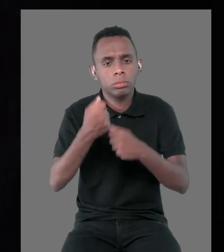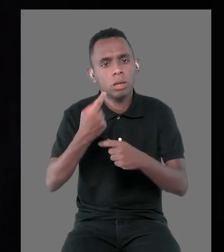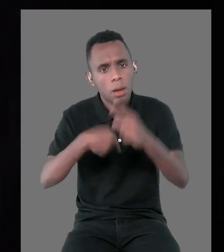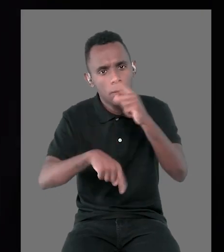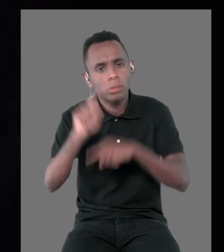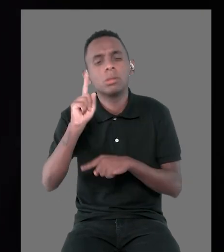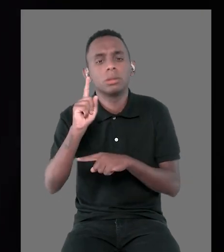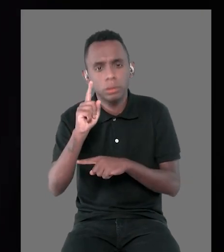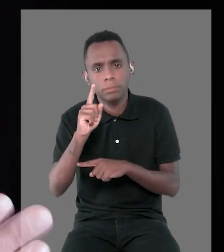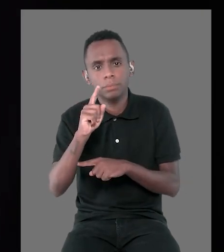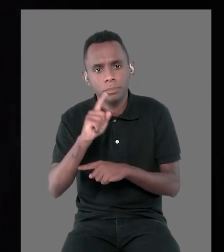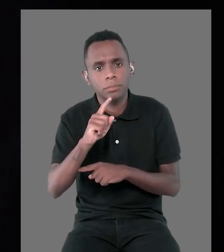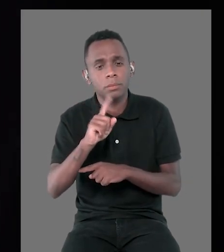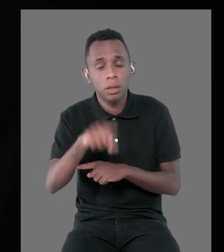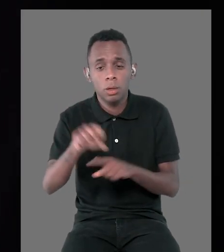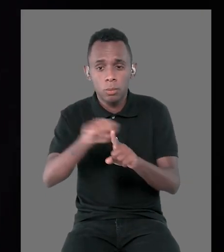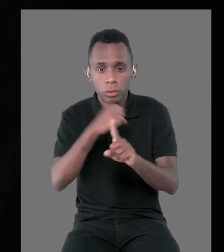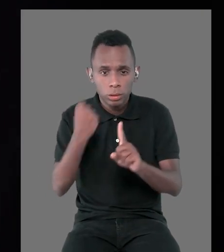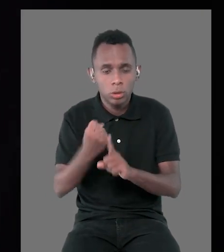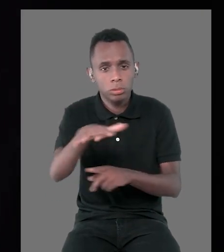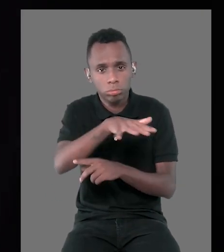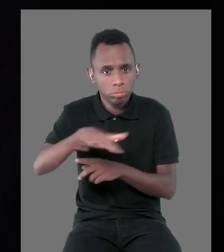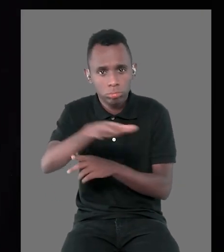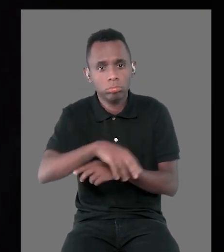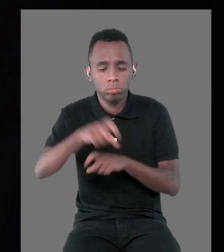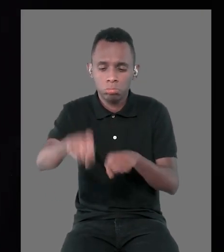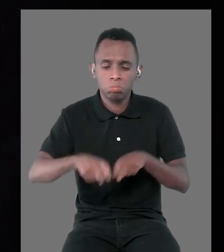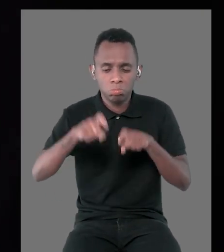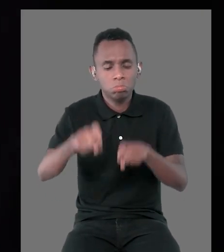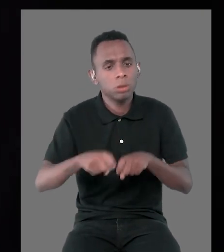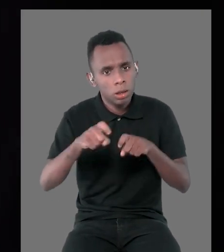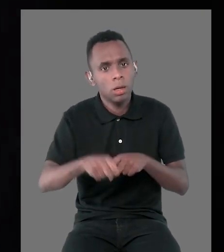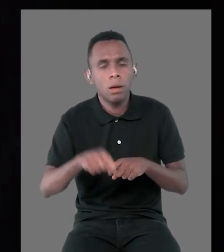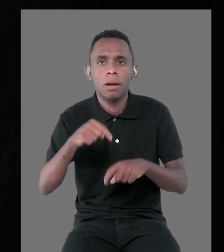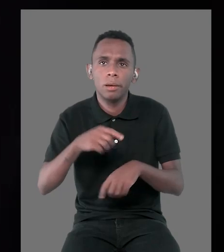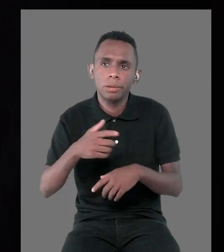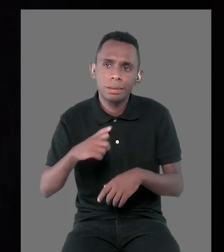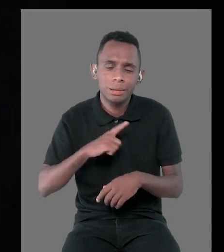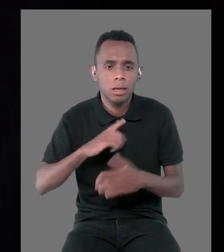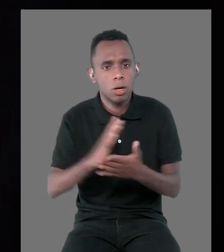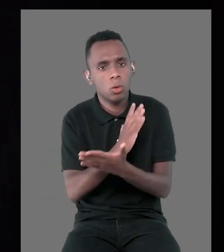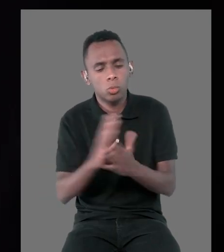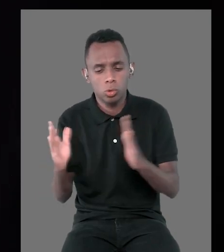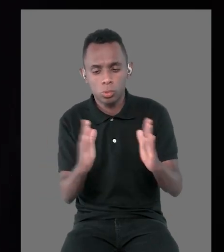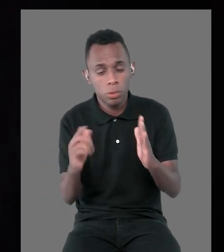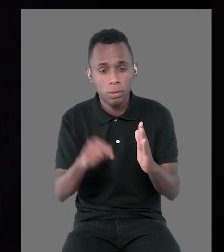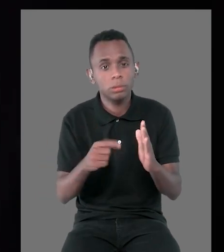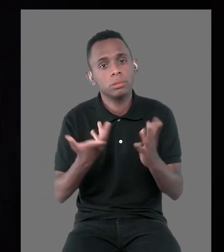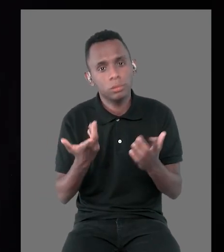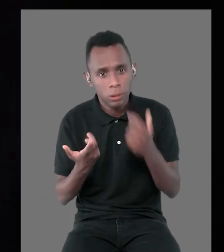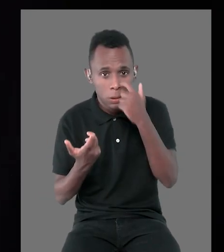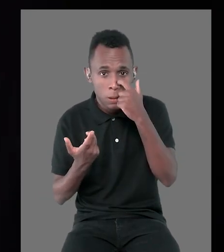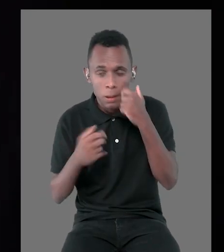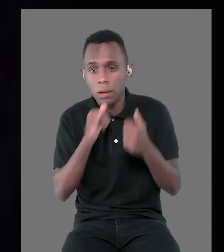transformação de uma sociedade agrícola que vive momentos periclitantes,